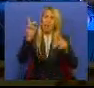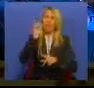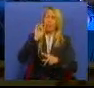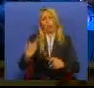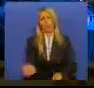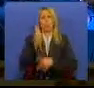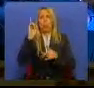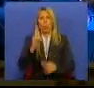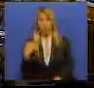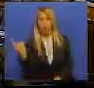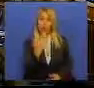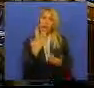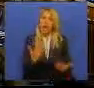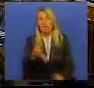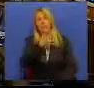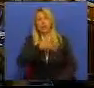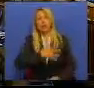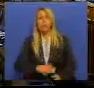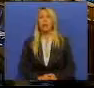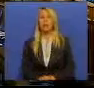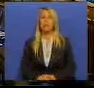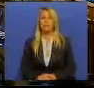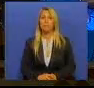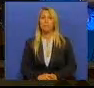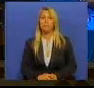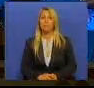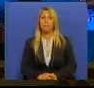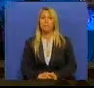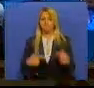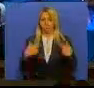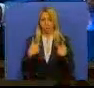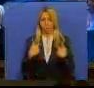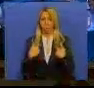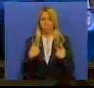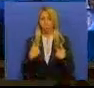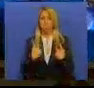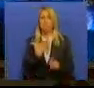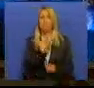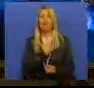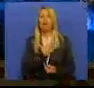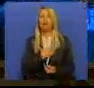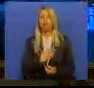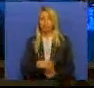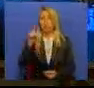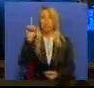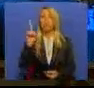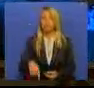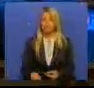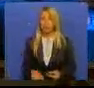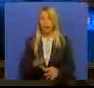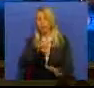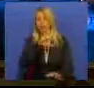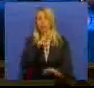nós agradeceríamos. E eu gostaria de vos deixar ainda uma